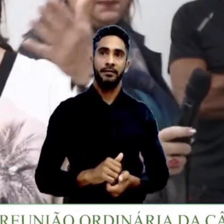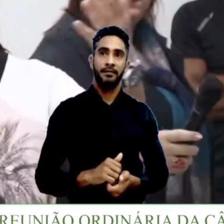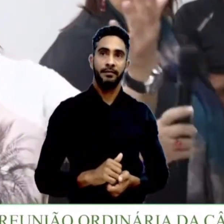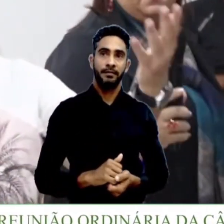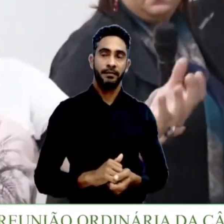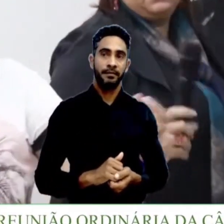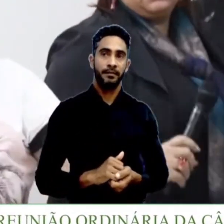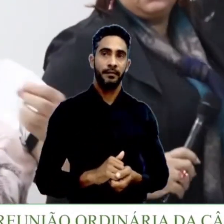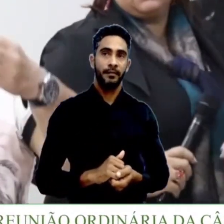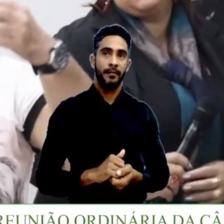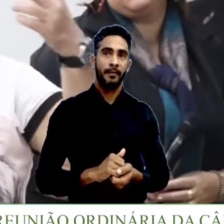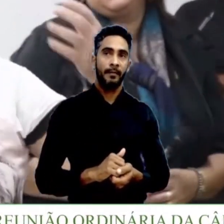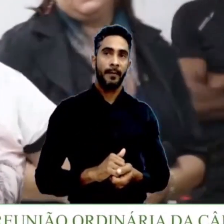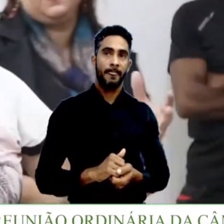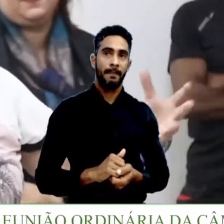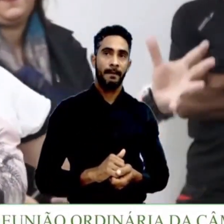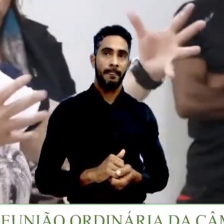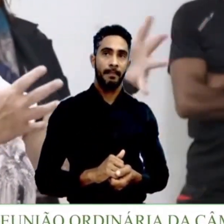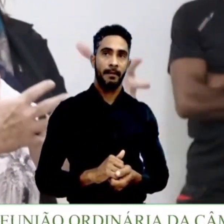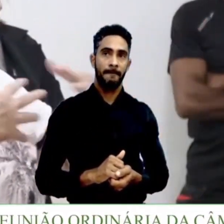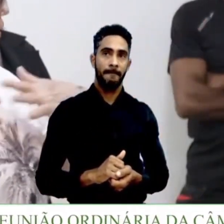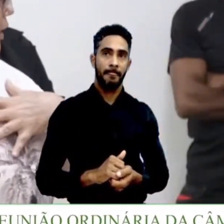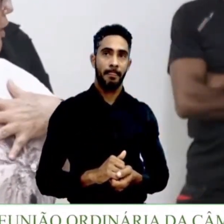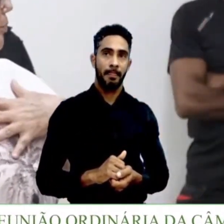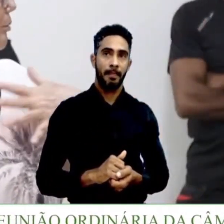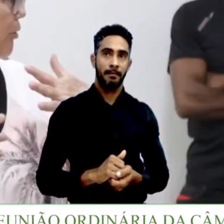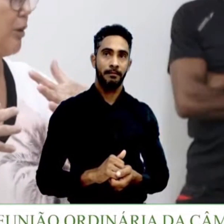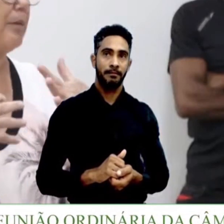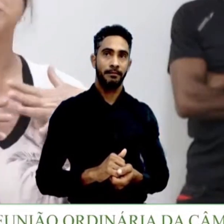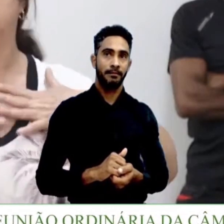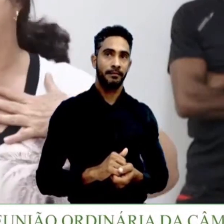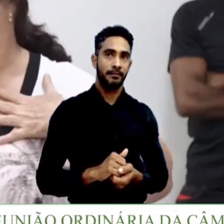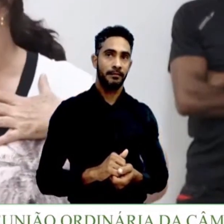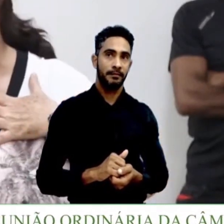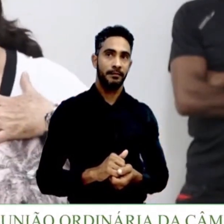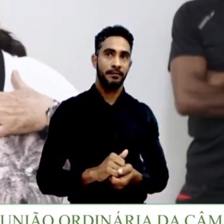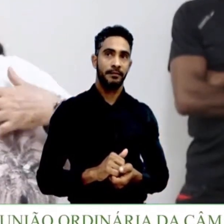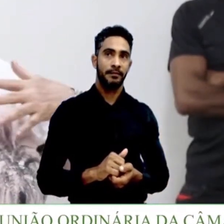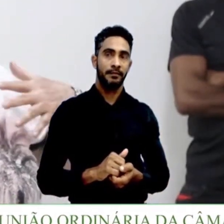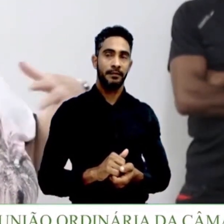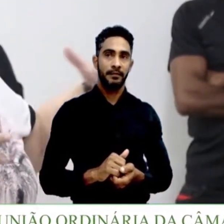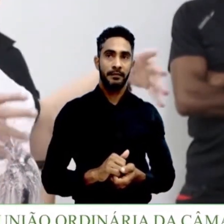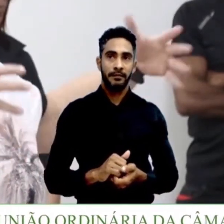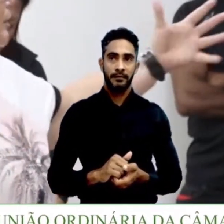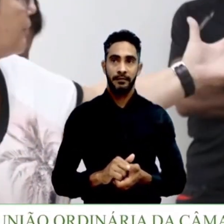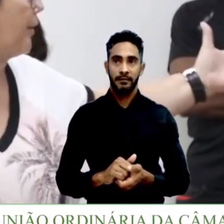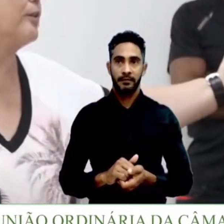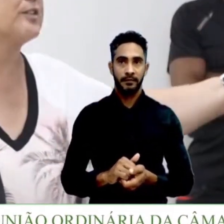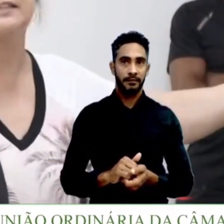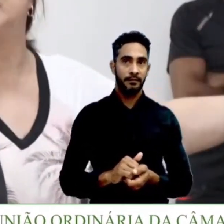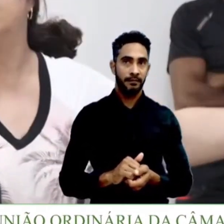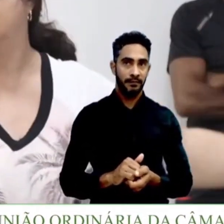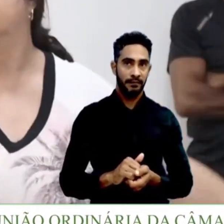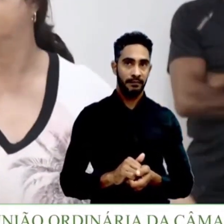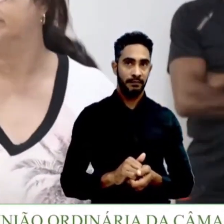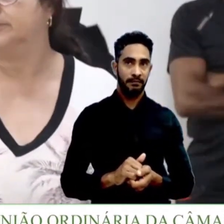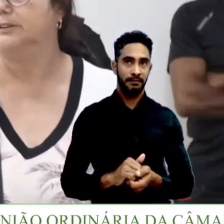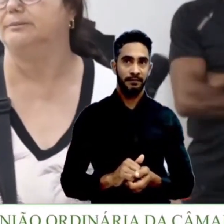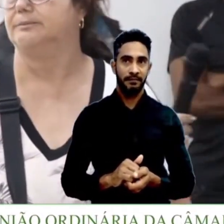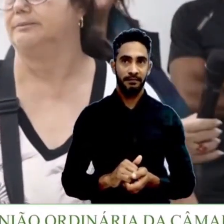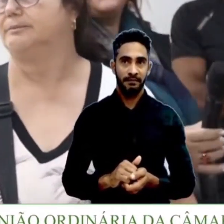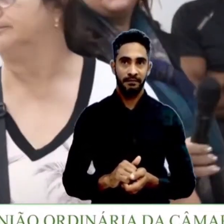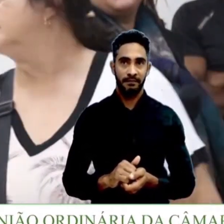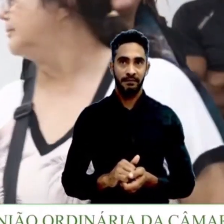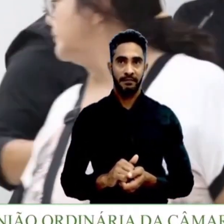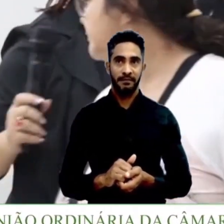Thank you. Passa o microfone, Marilé, porque a